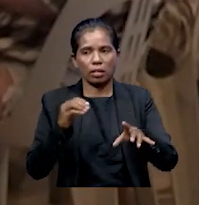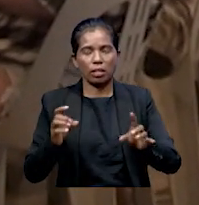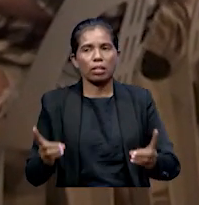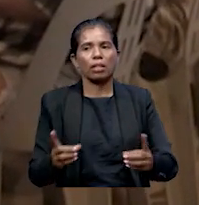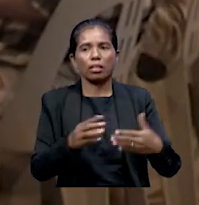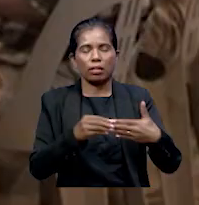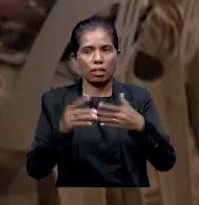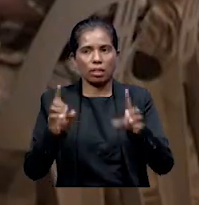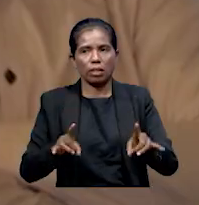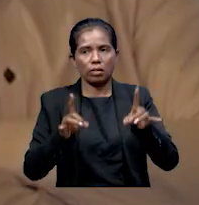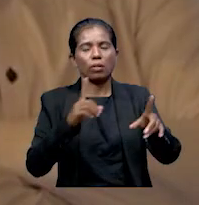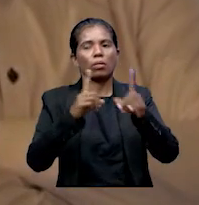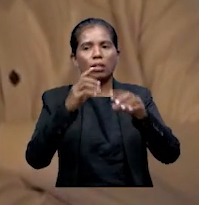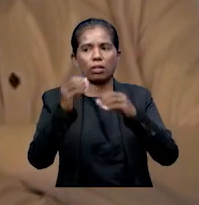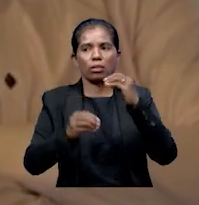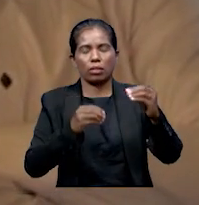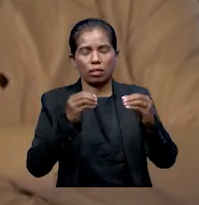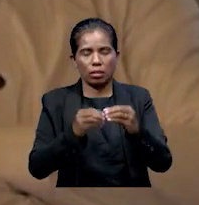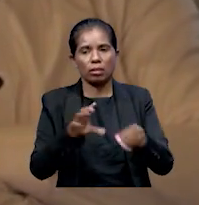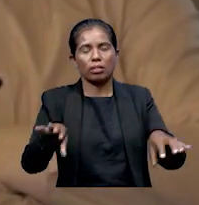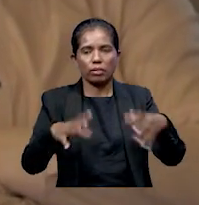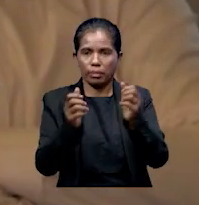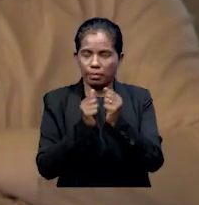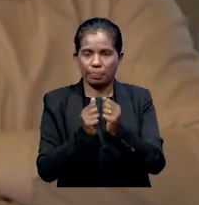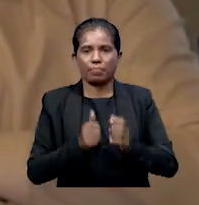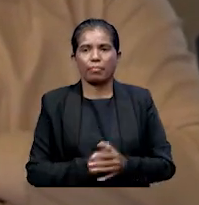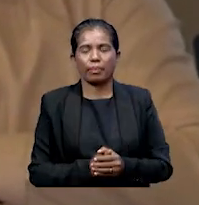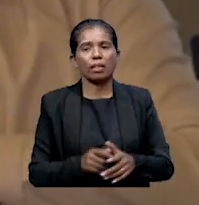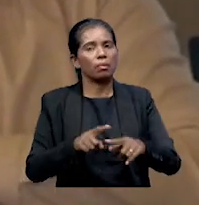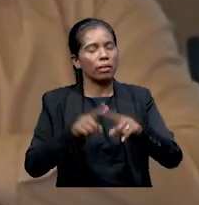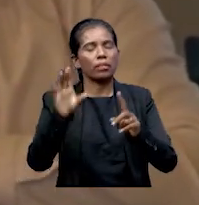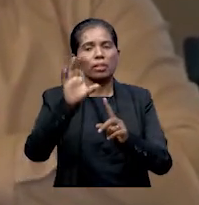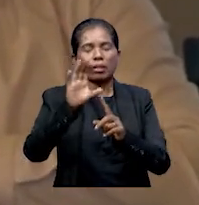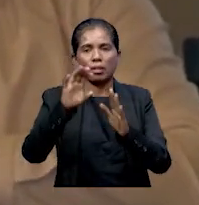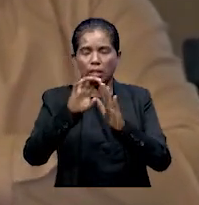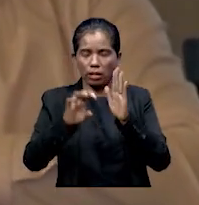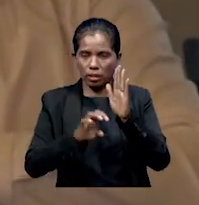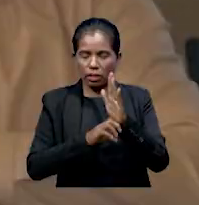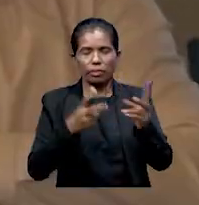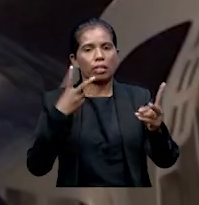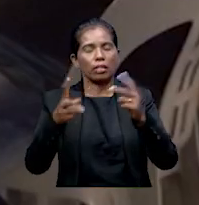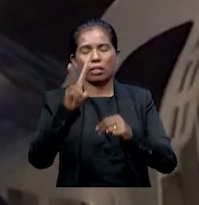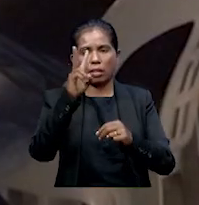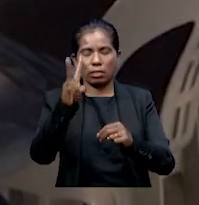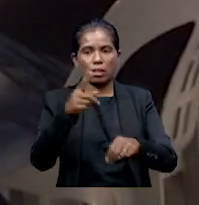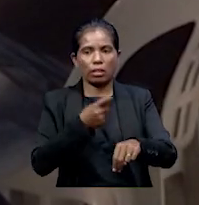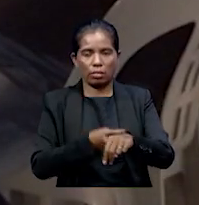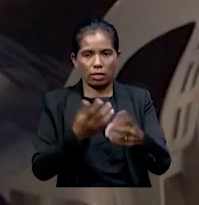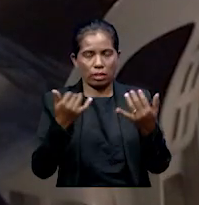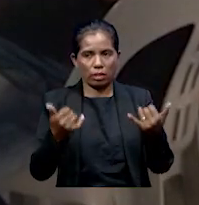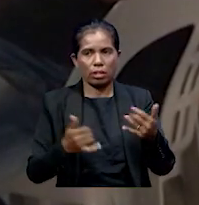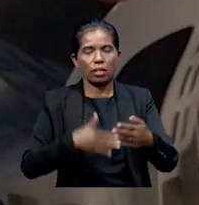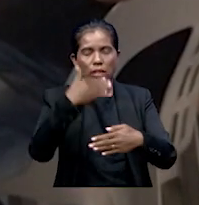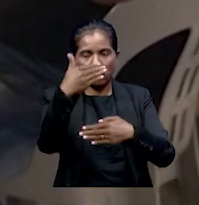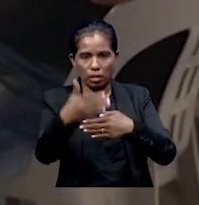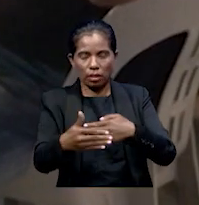Australianian atu koalia kona barelasaun bilateral. Mabia sefe estado ne viajen darua ki inicio mandato ne, antes hakat